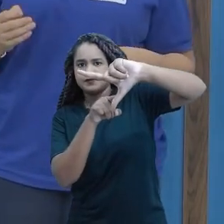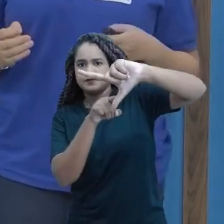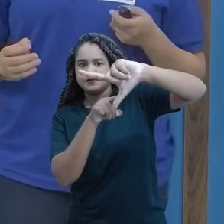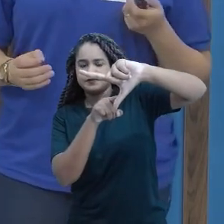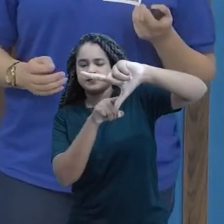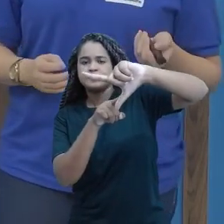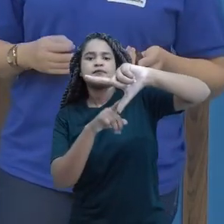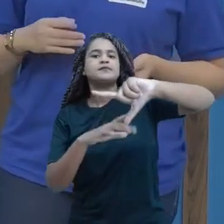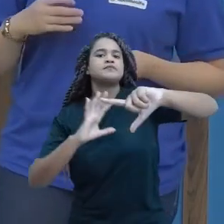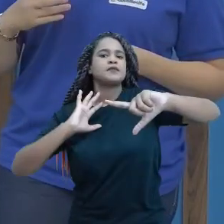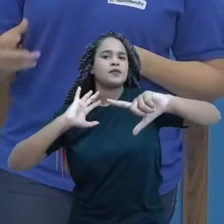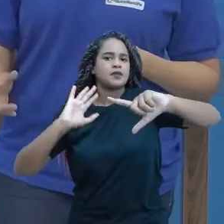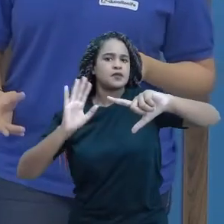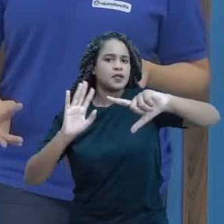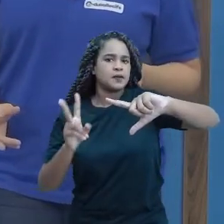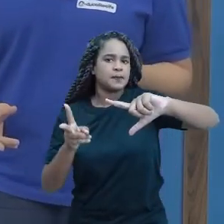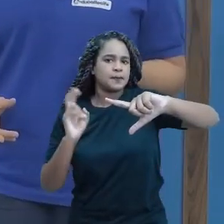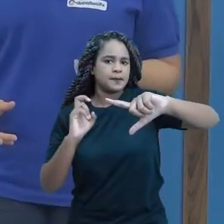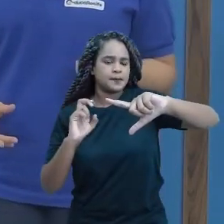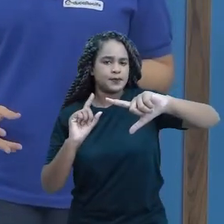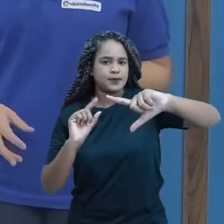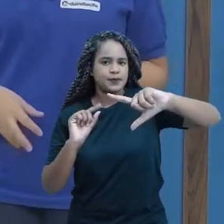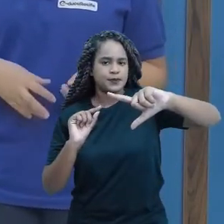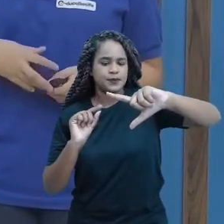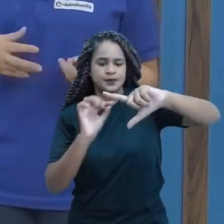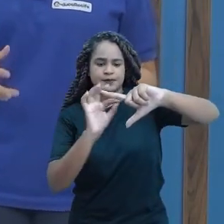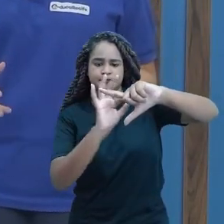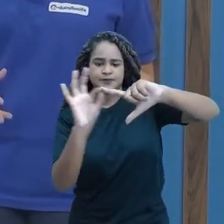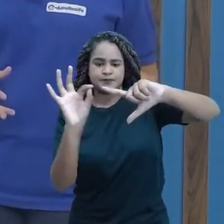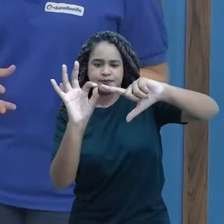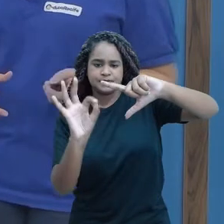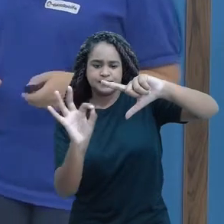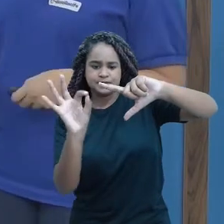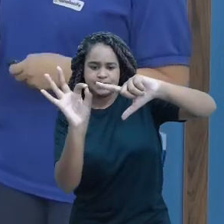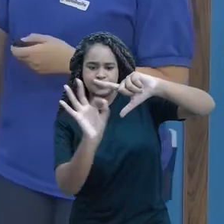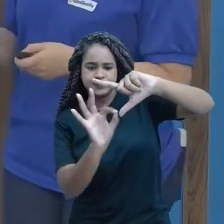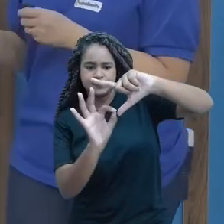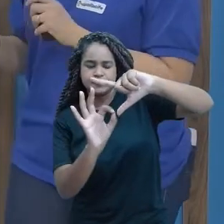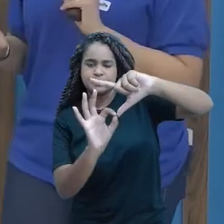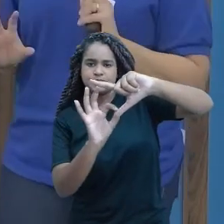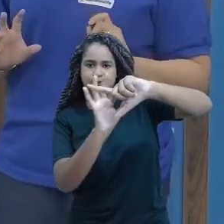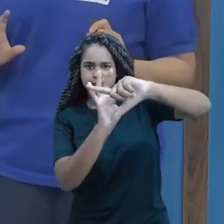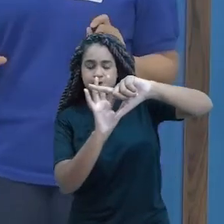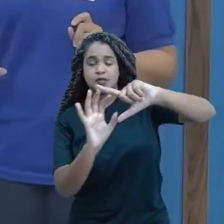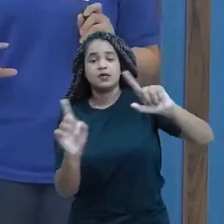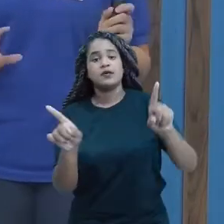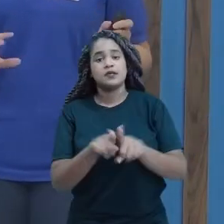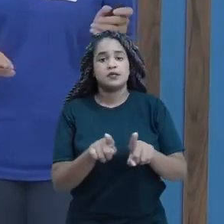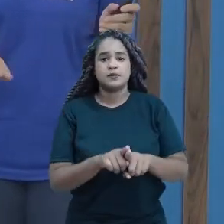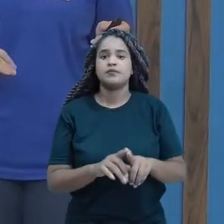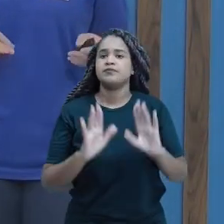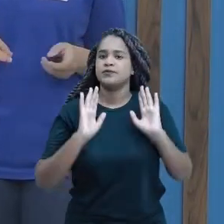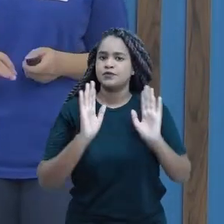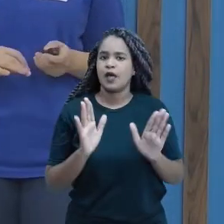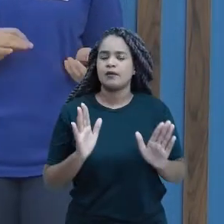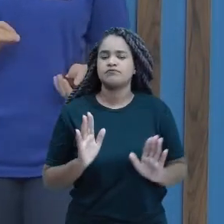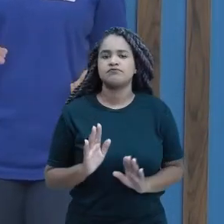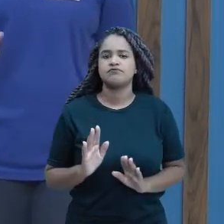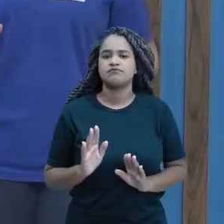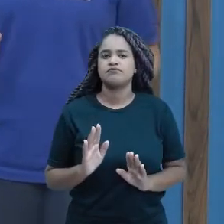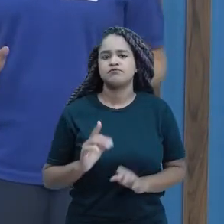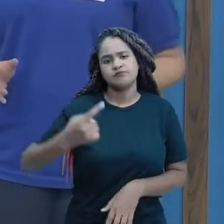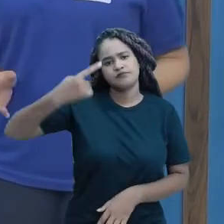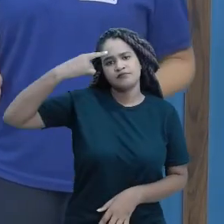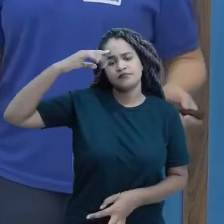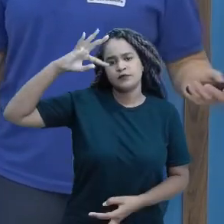já tem aí a noção de como chamar essas medidas, essas distâncias. A gente também já tem noção do que está acontecendo em relação a esse